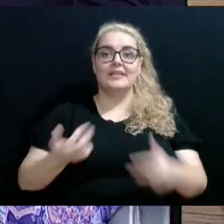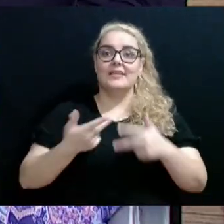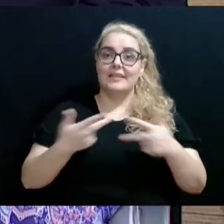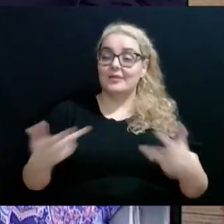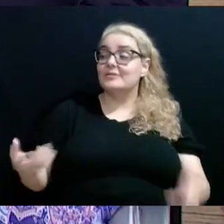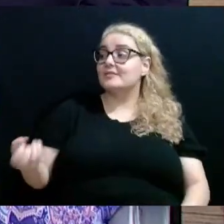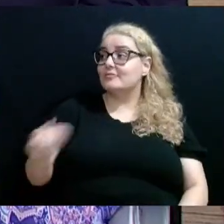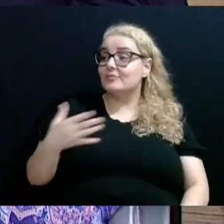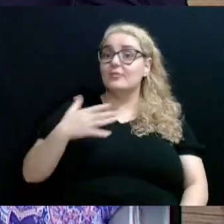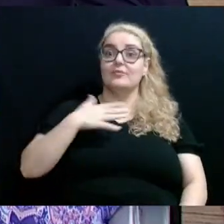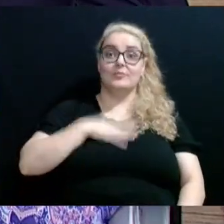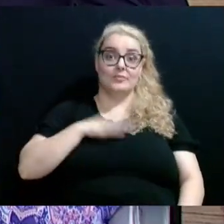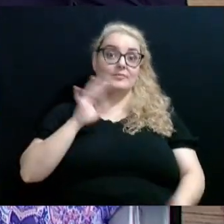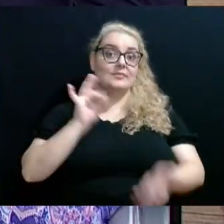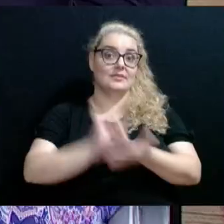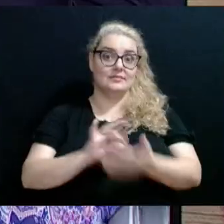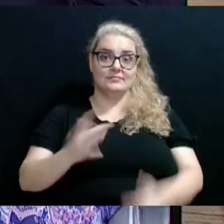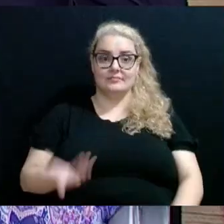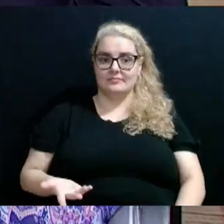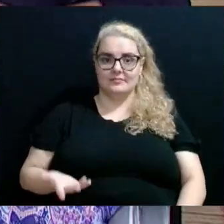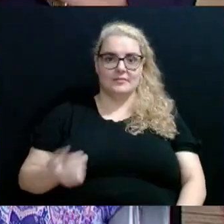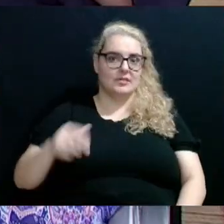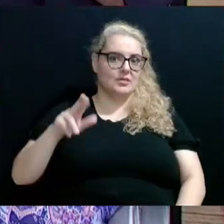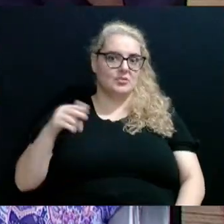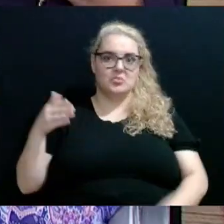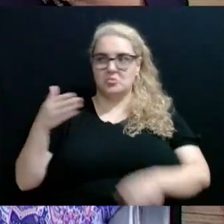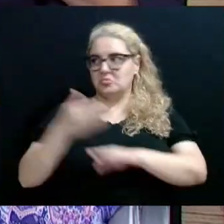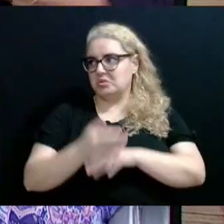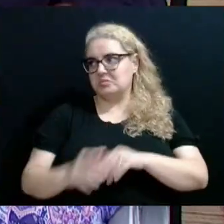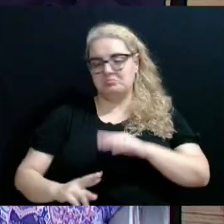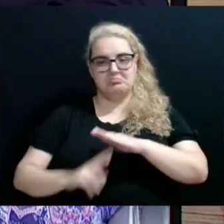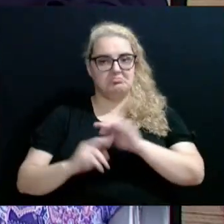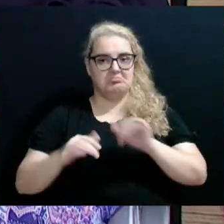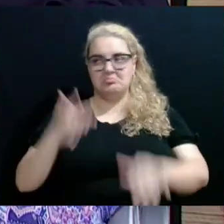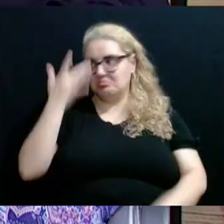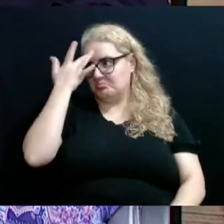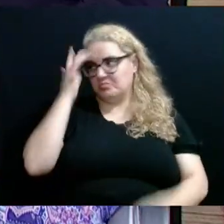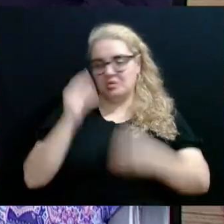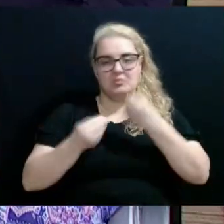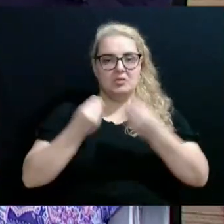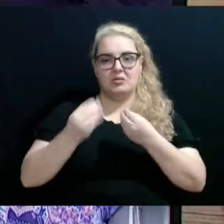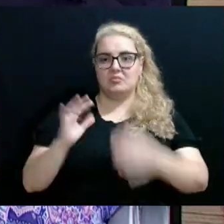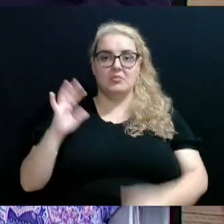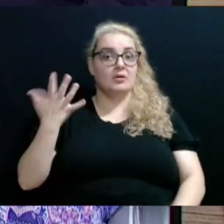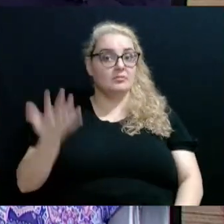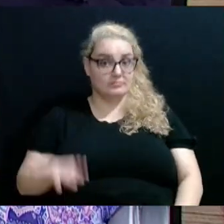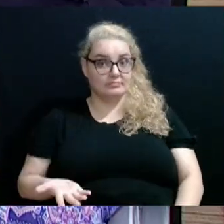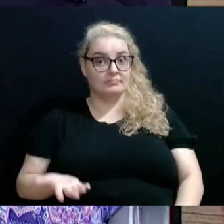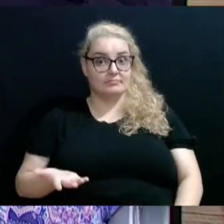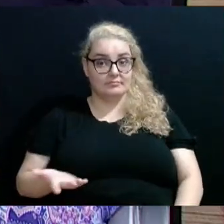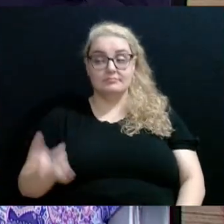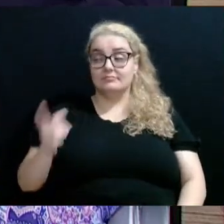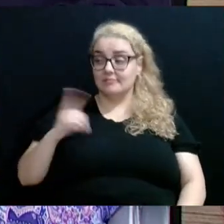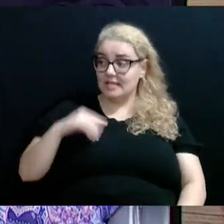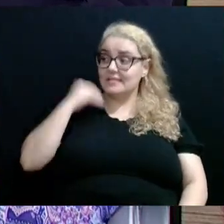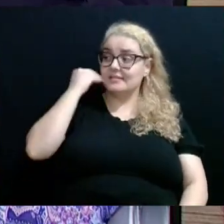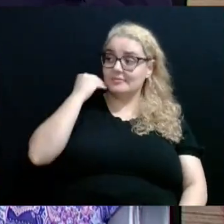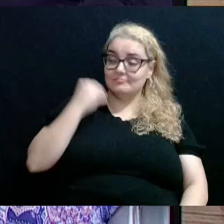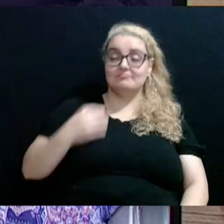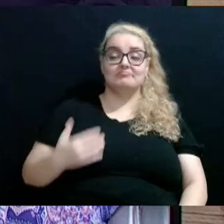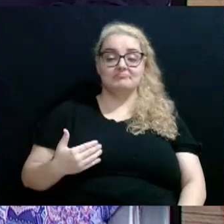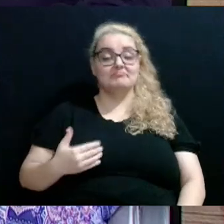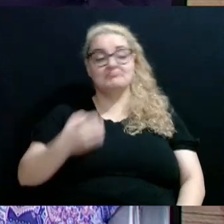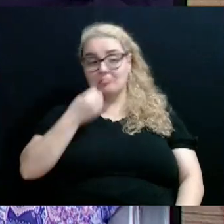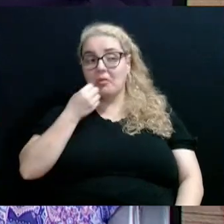mim, na verdade. Nunca tinha participado de feira, nem sabia como que funcionava tudo isso. Mas tem sido uma experiência bem gratificante, porque